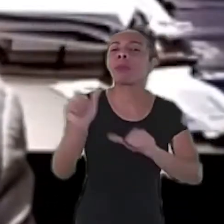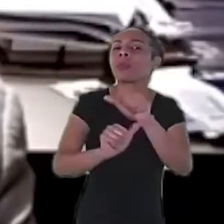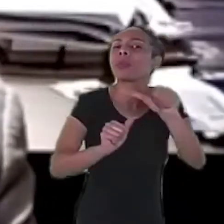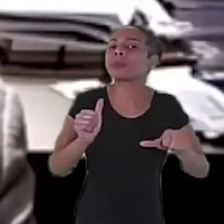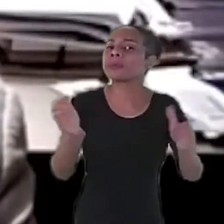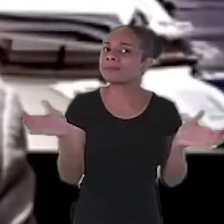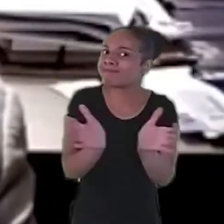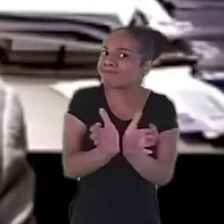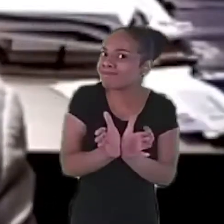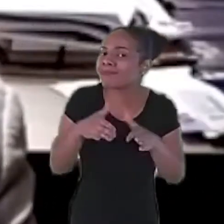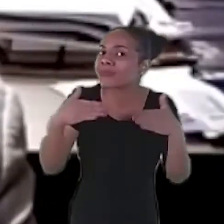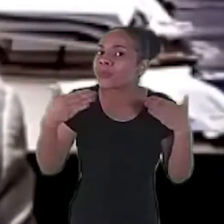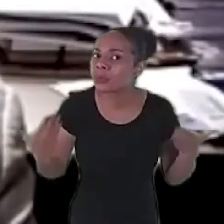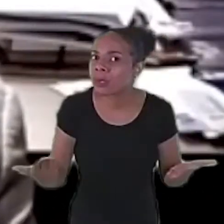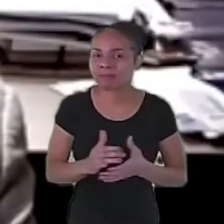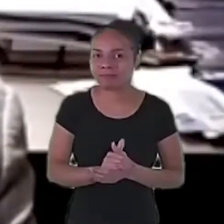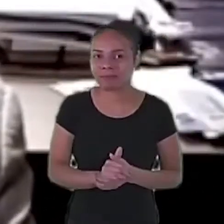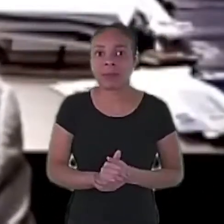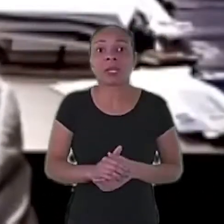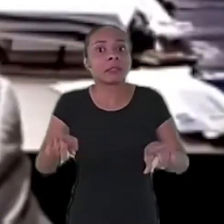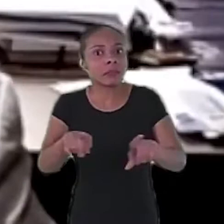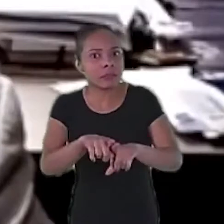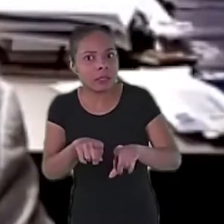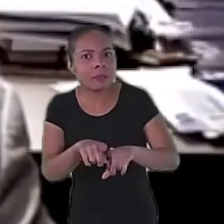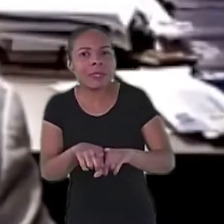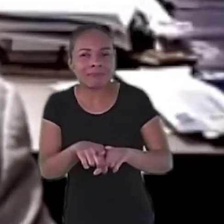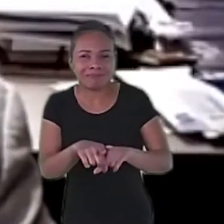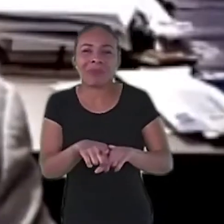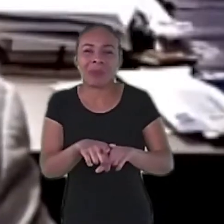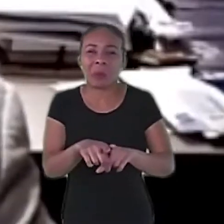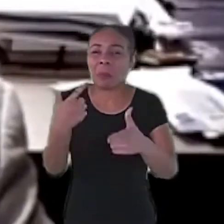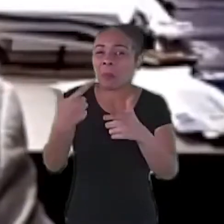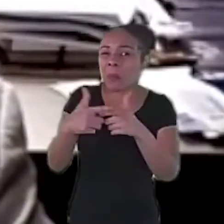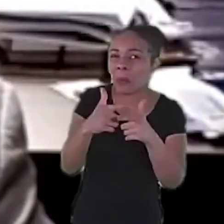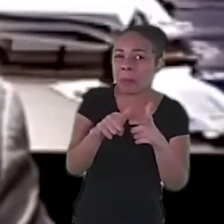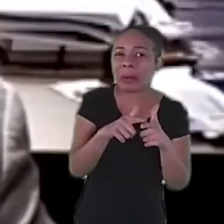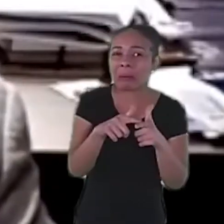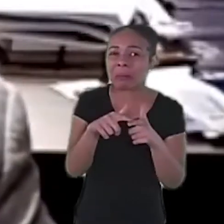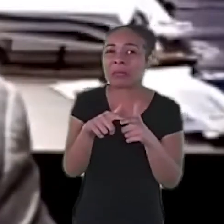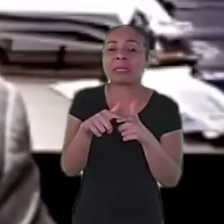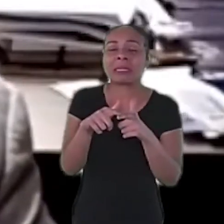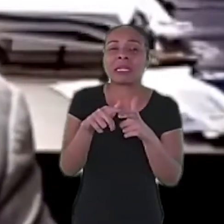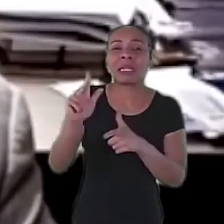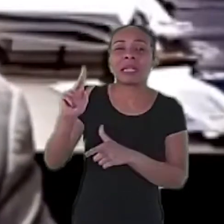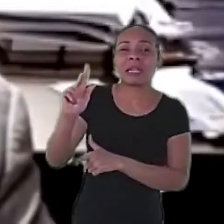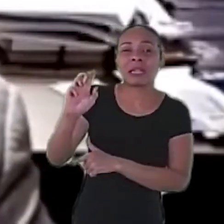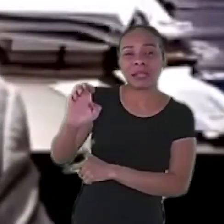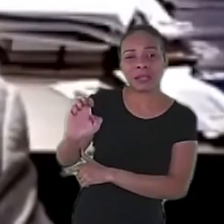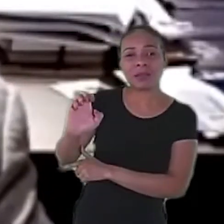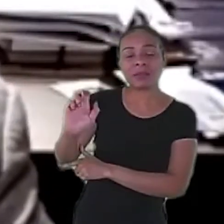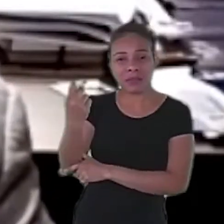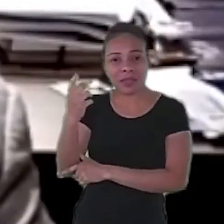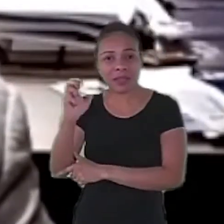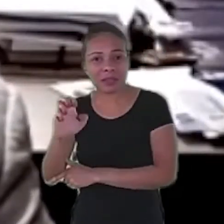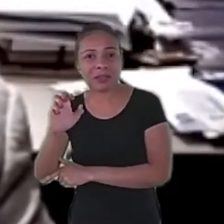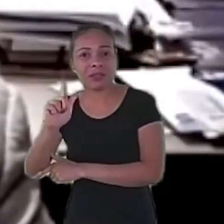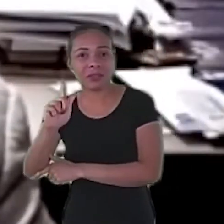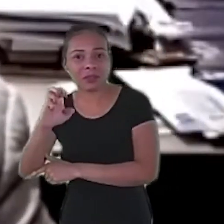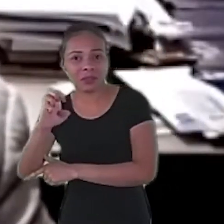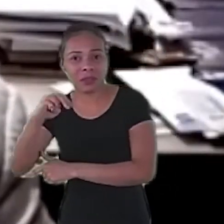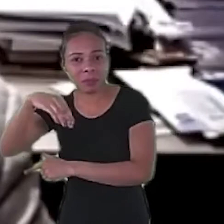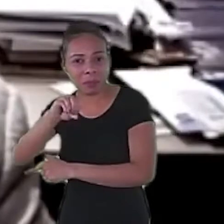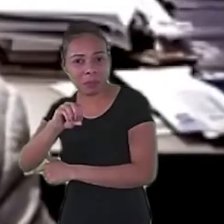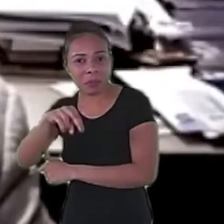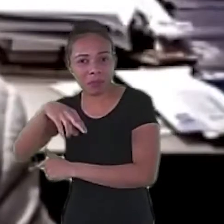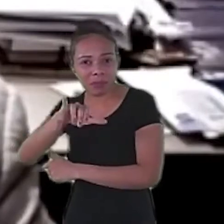A crise das economias, das hegemonias mundiais. Nós vivemos um período do pós-guerra, da